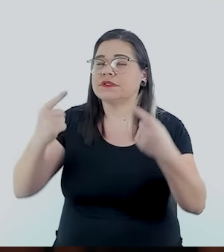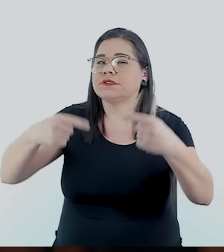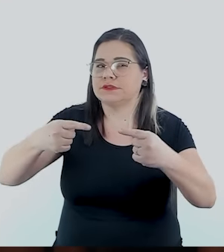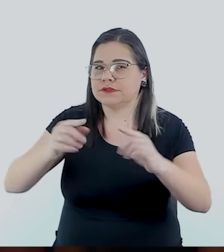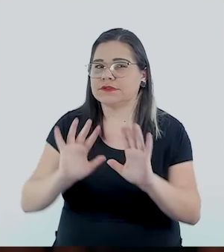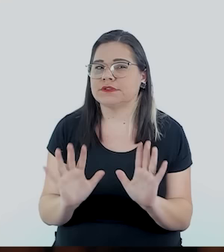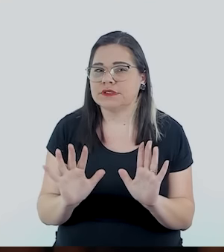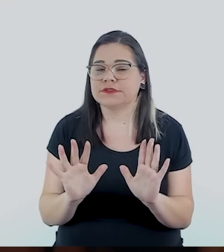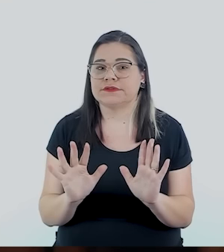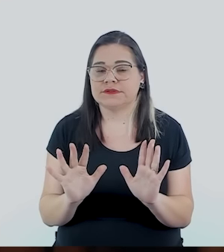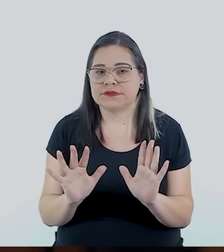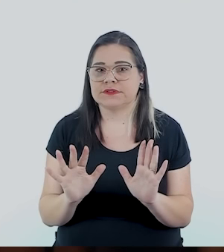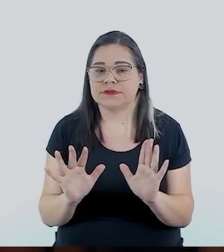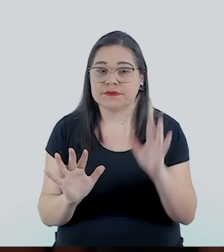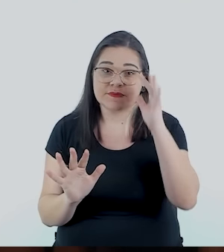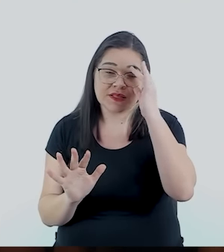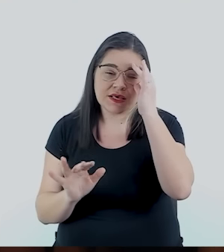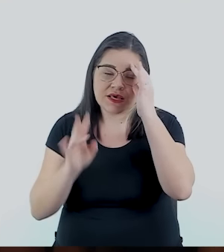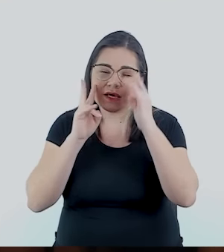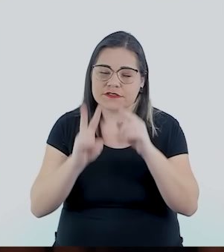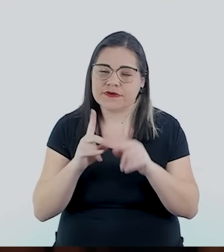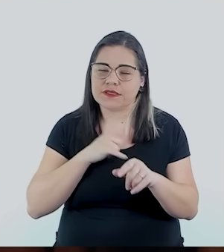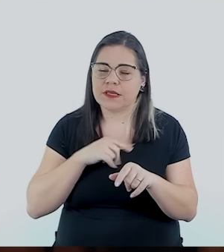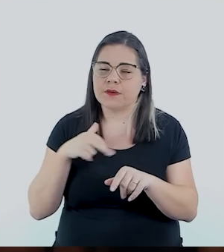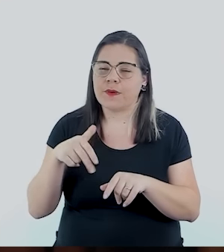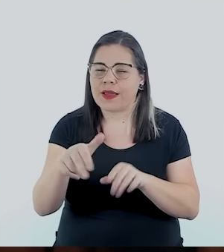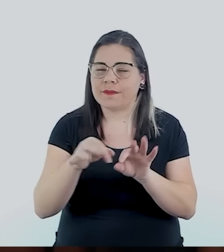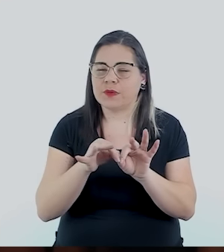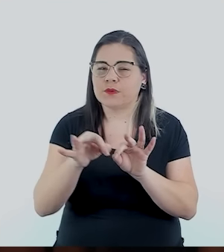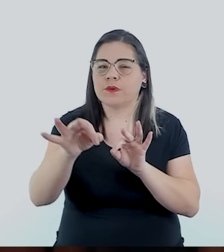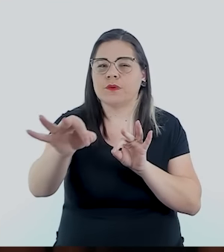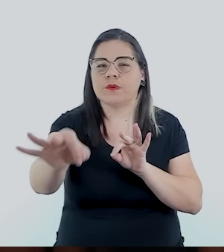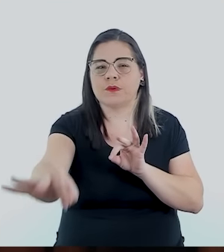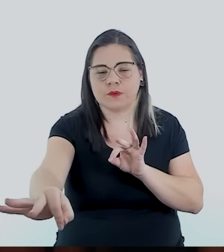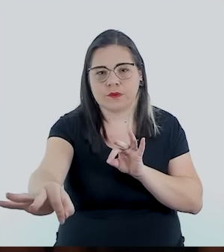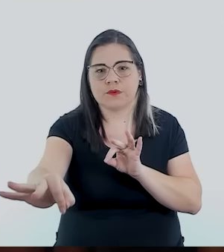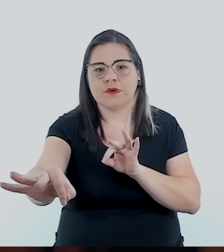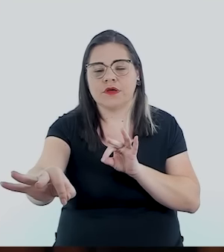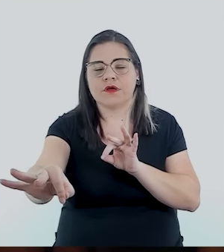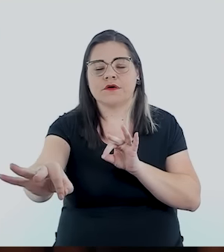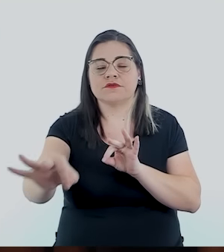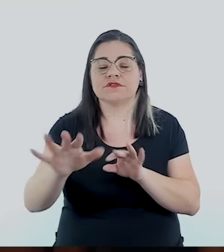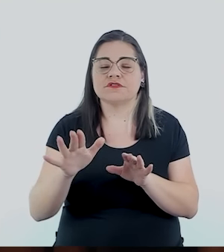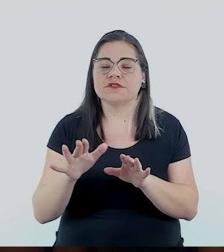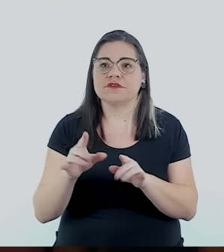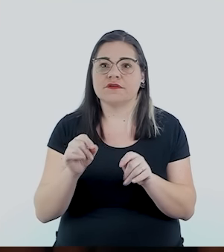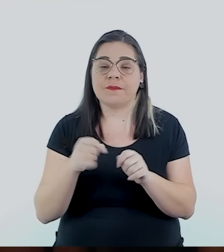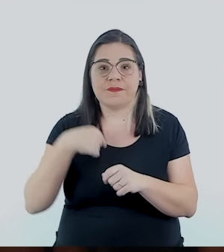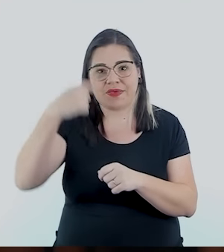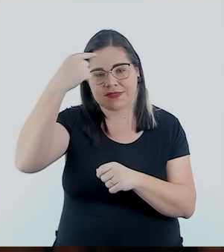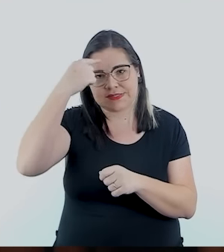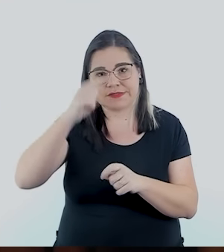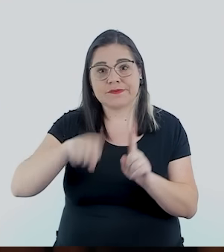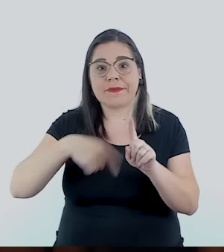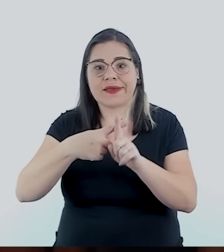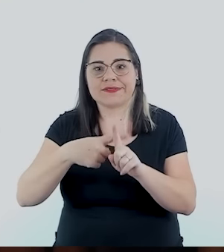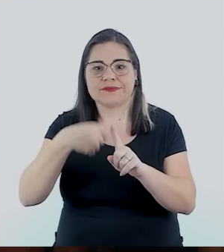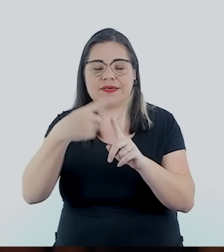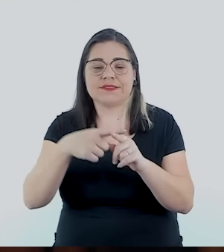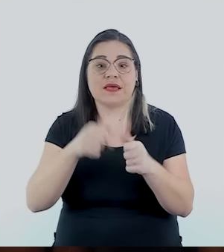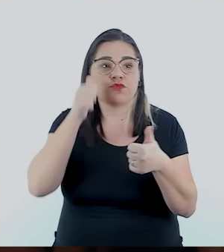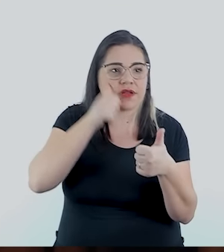né e a gente vê que ainda tem um longo caminho pela frente quando a gente inclui as interseccionalidades fica muito difícil